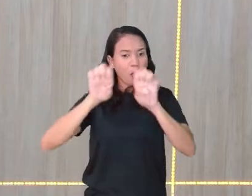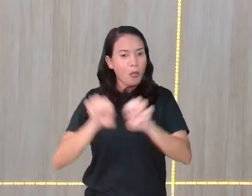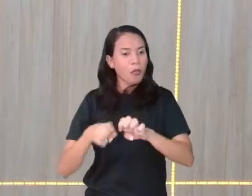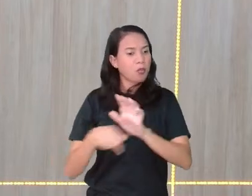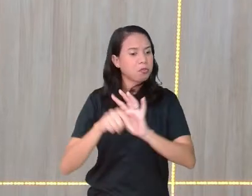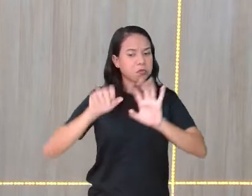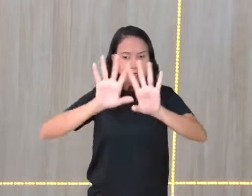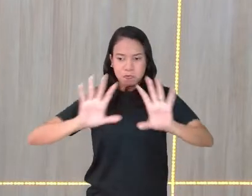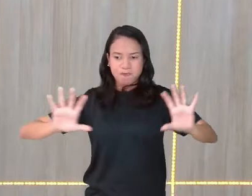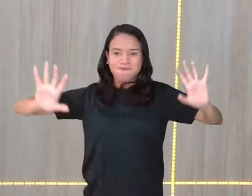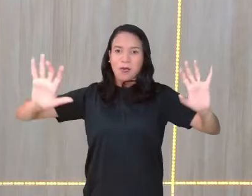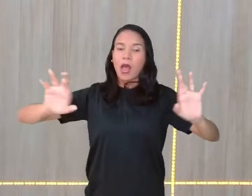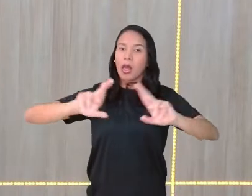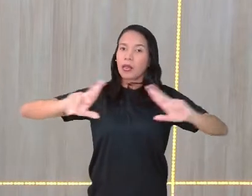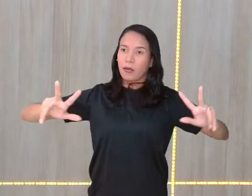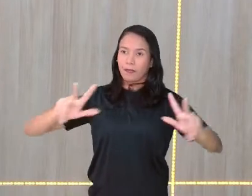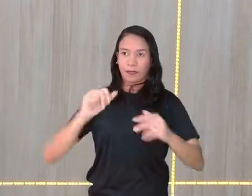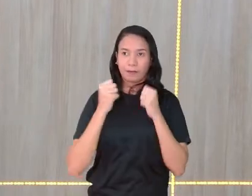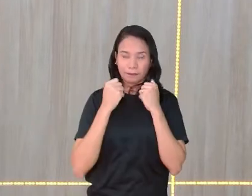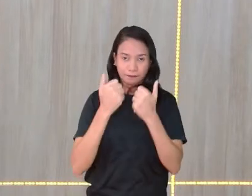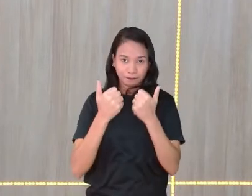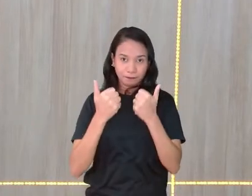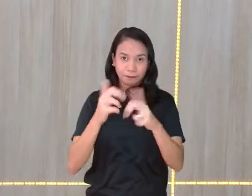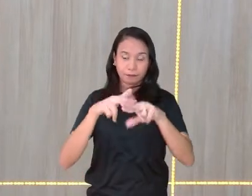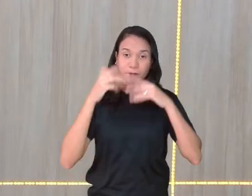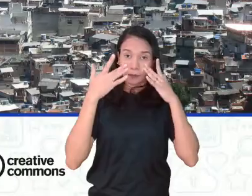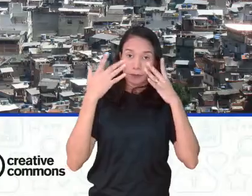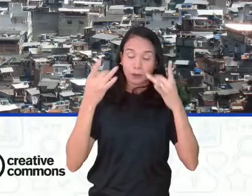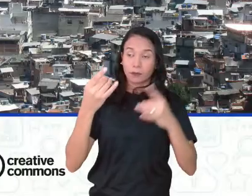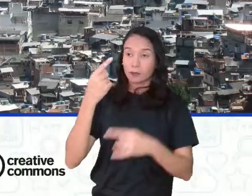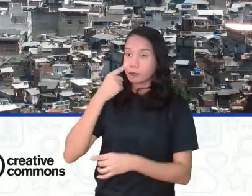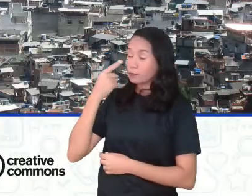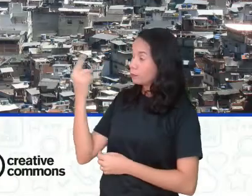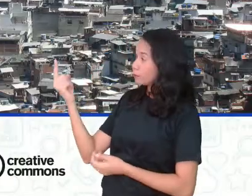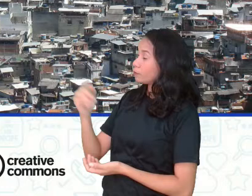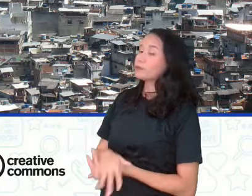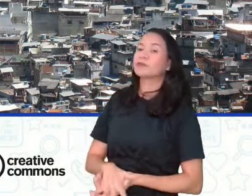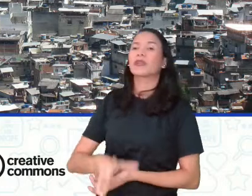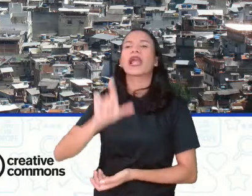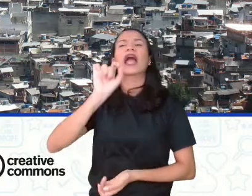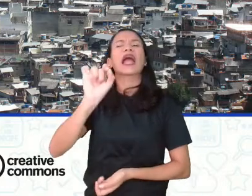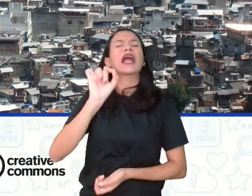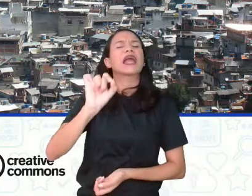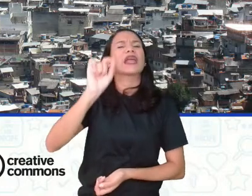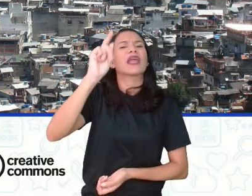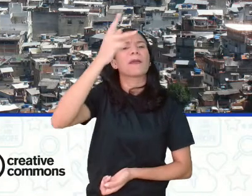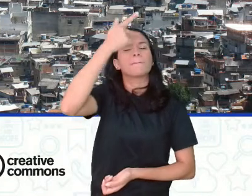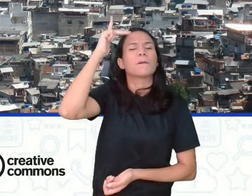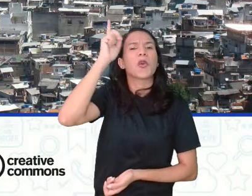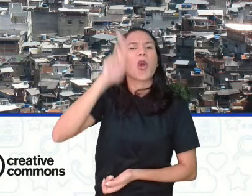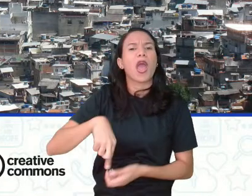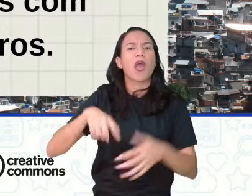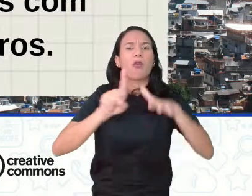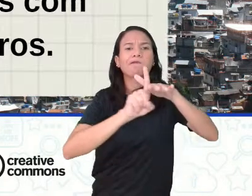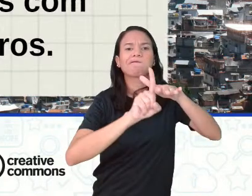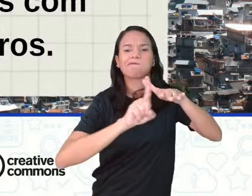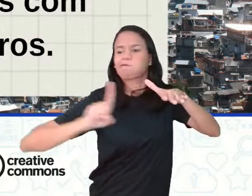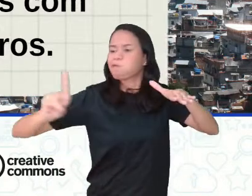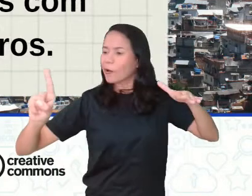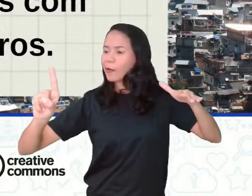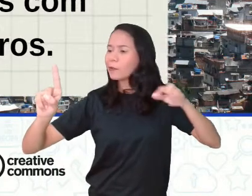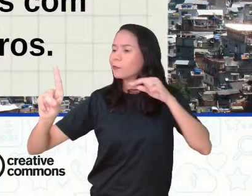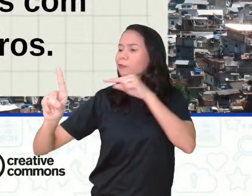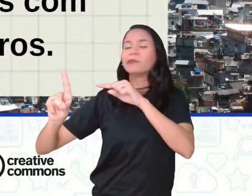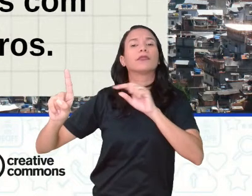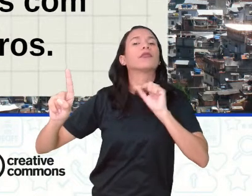a outra. Beleza, pessoal? Fica ligado aí, ó. Mas aí, ó, quem são os excluídos socialmente?